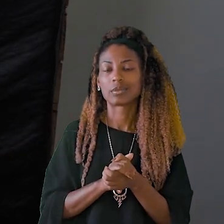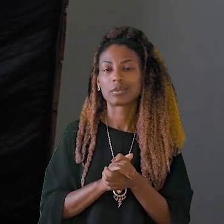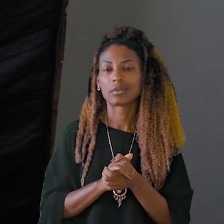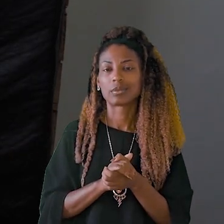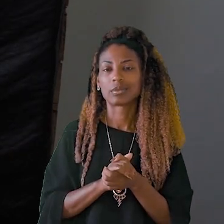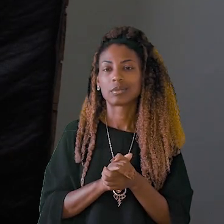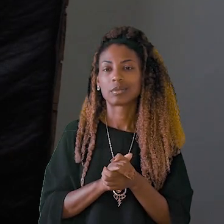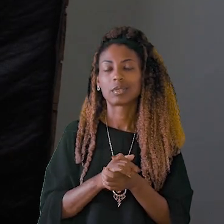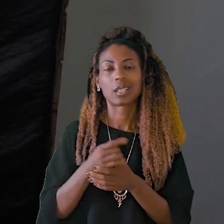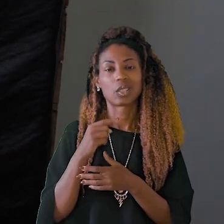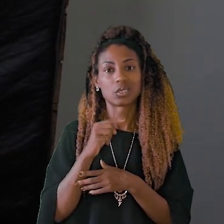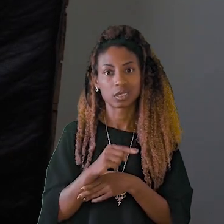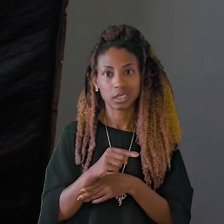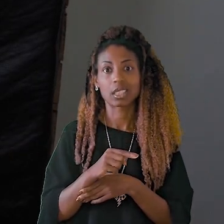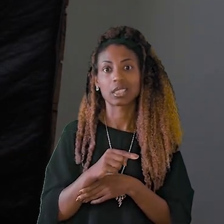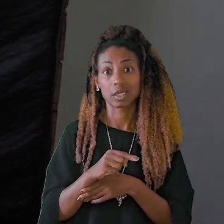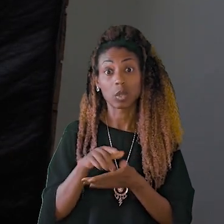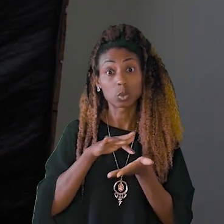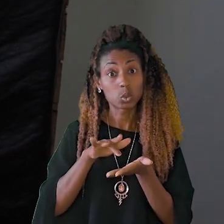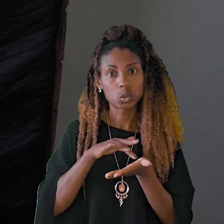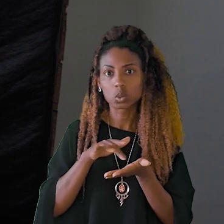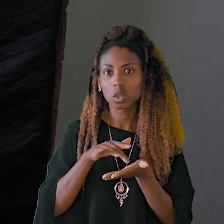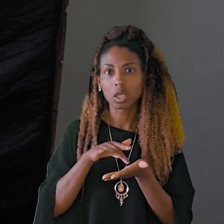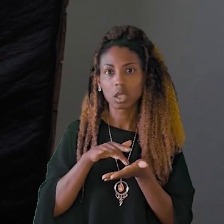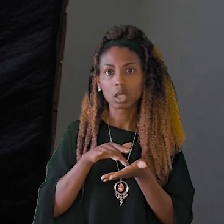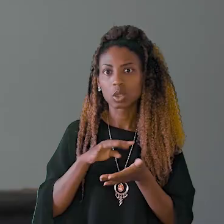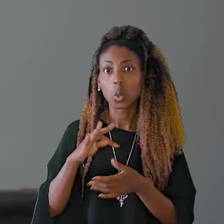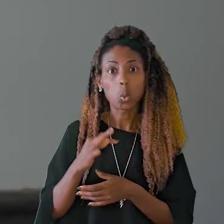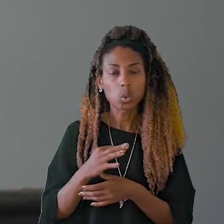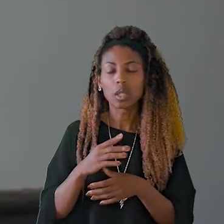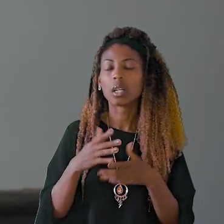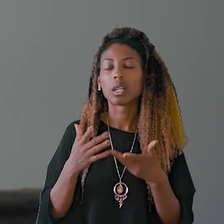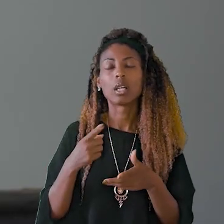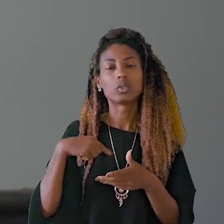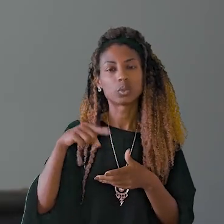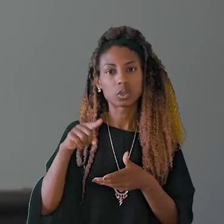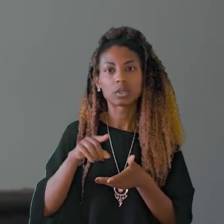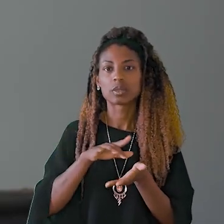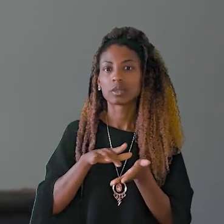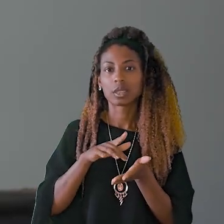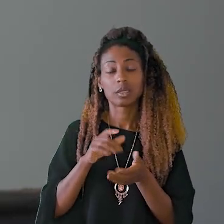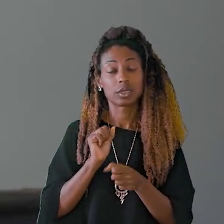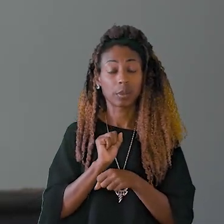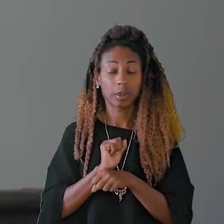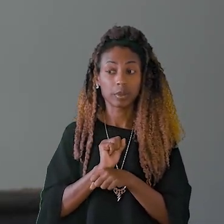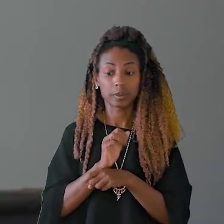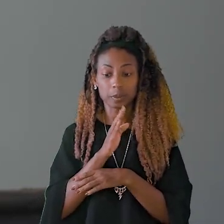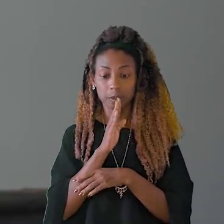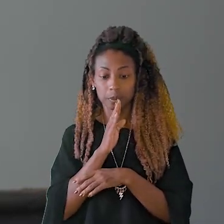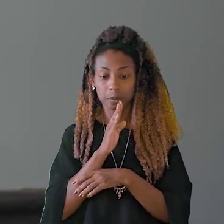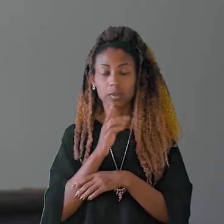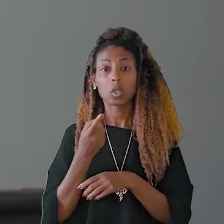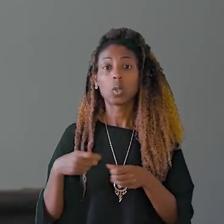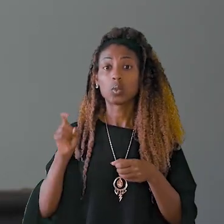assim: ela vai ter que tocar o álbum todo, tá? E eu que não tinha nem o álbum todo no meu pendrive. Aí eu subi, aí eu tive que ficar no cantinho, e aí eu voltei pro